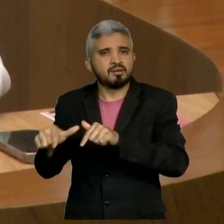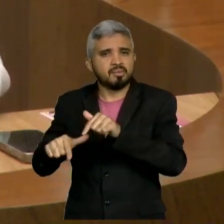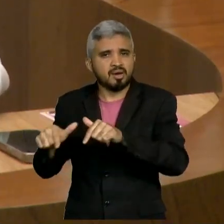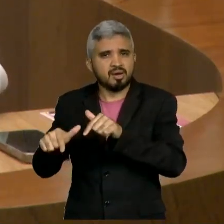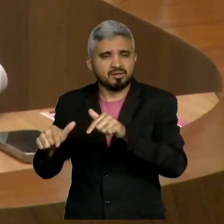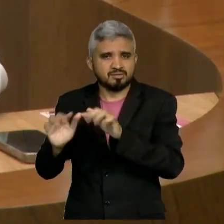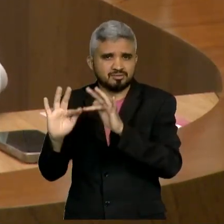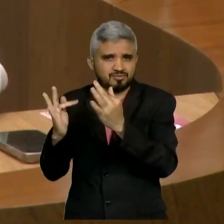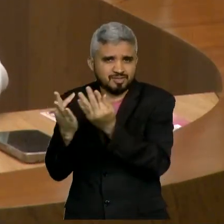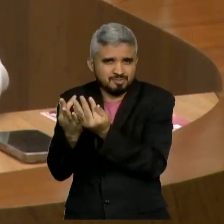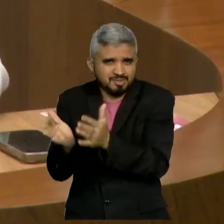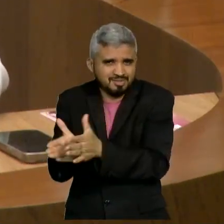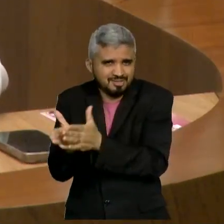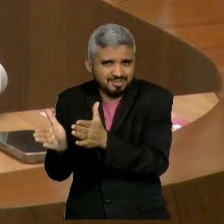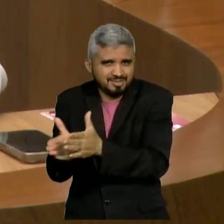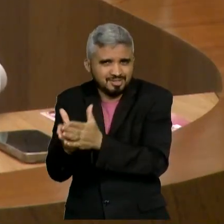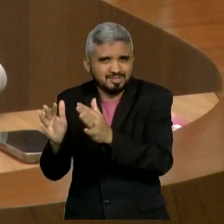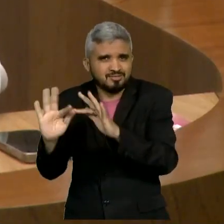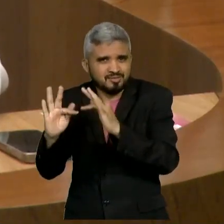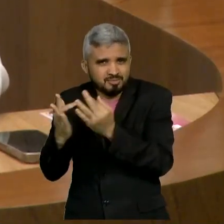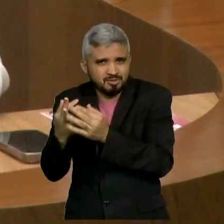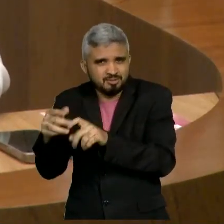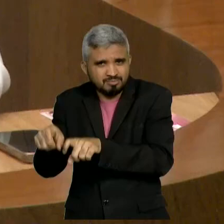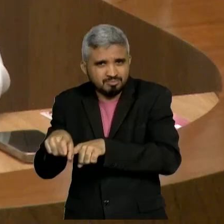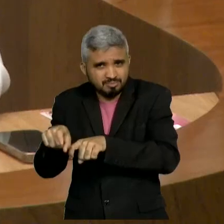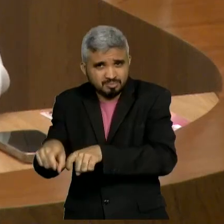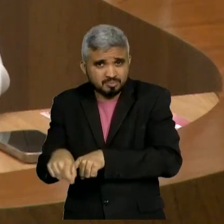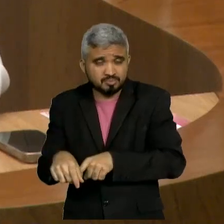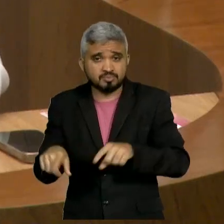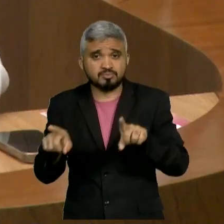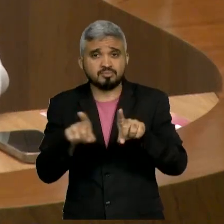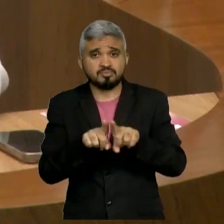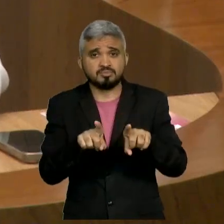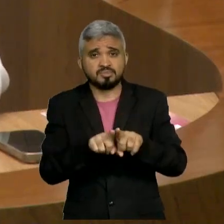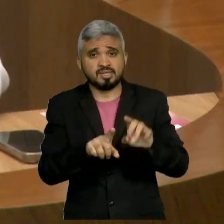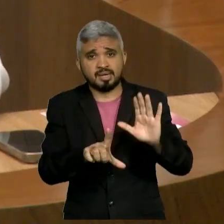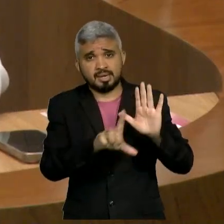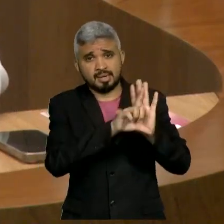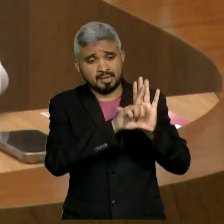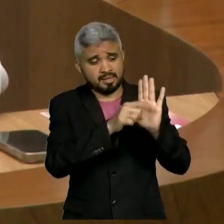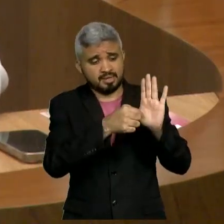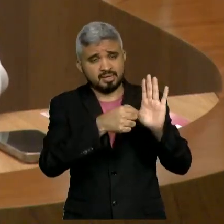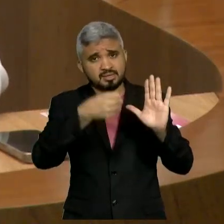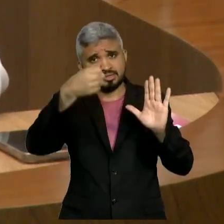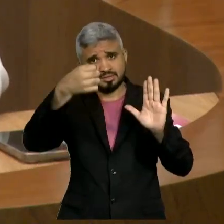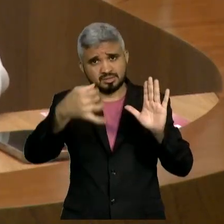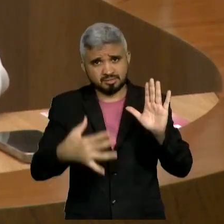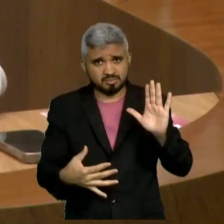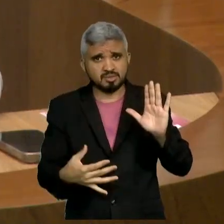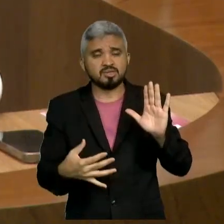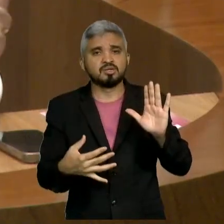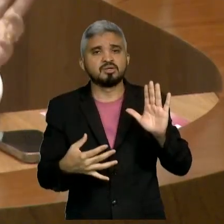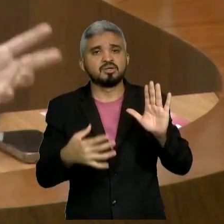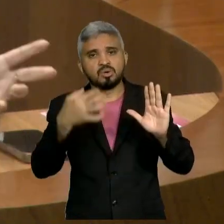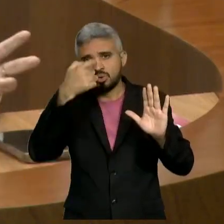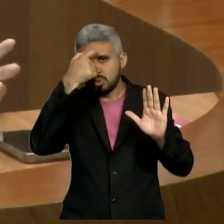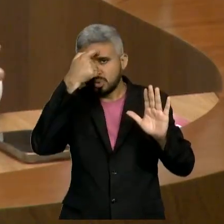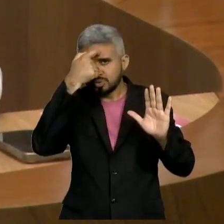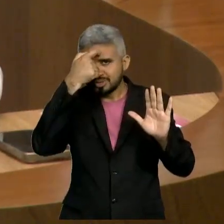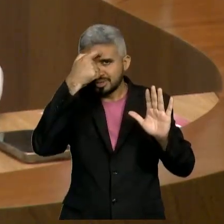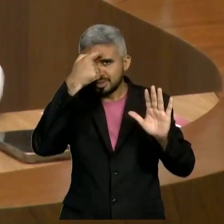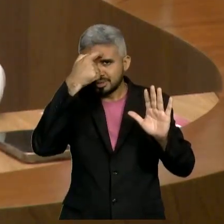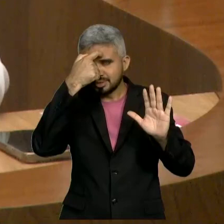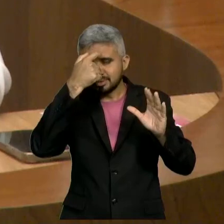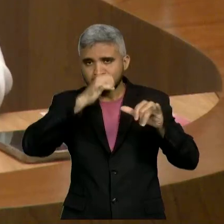de educação ambiental, de conscientização, e o governo do Estado vai regulamentar todo um